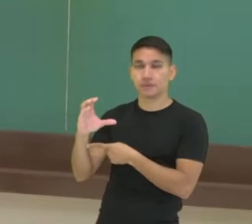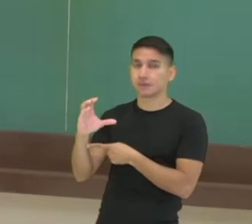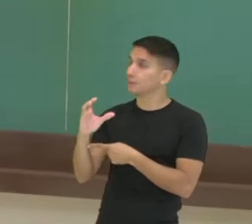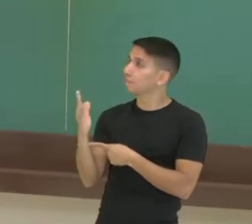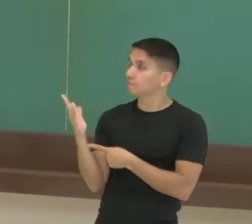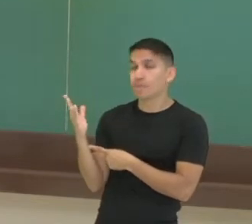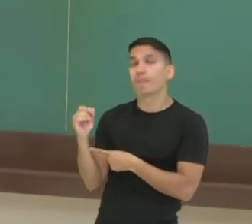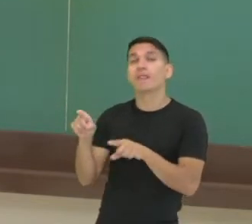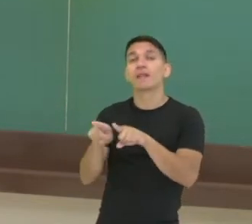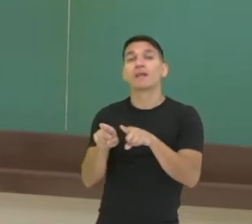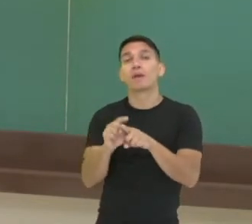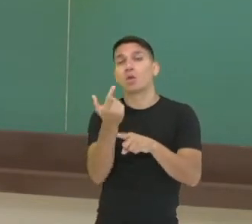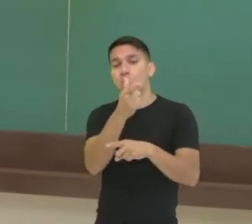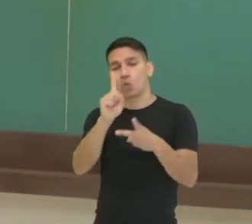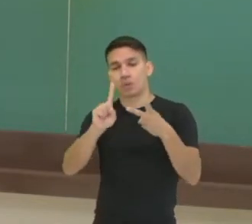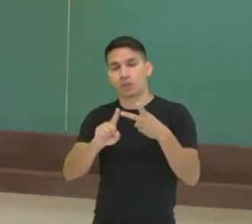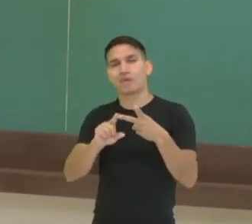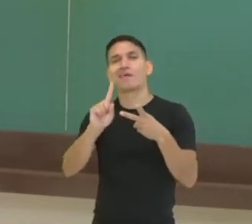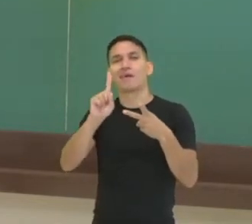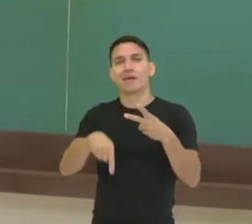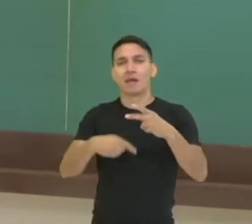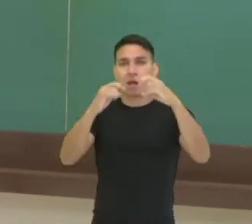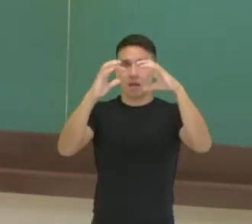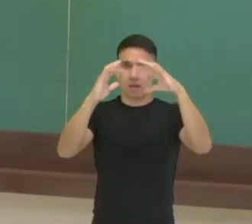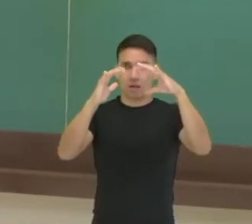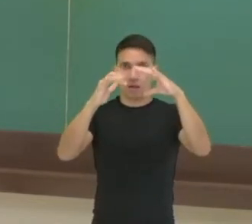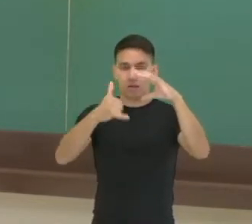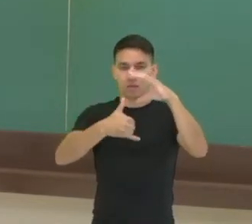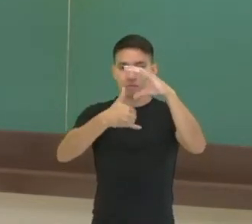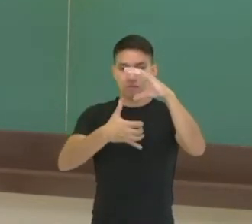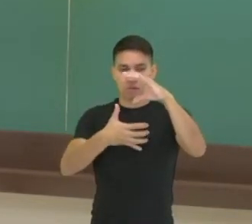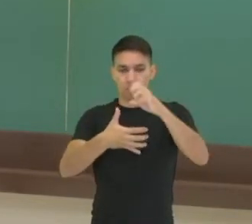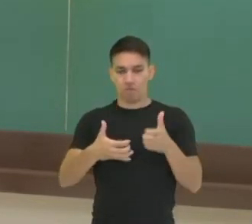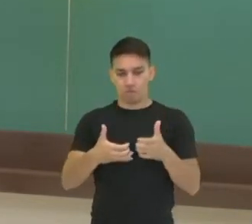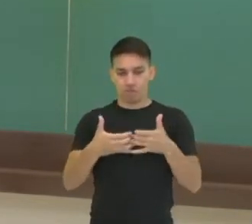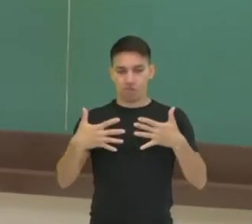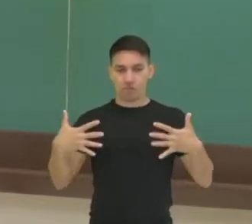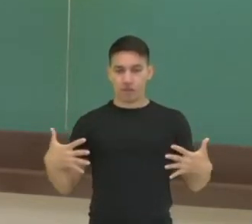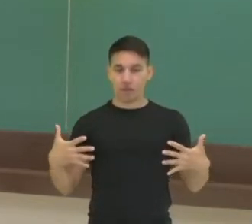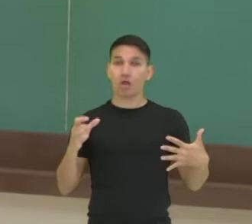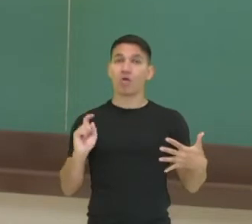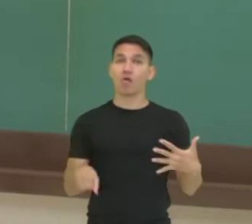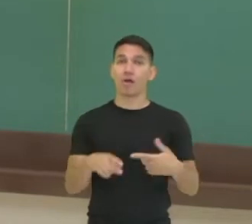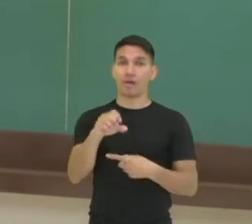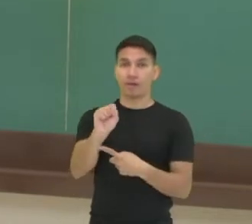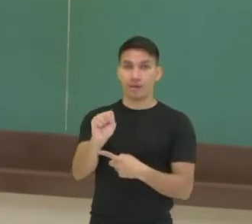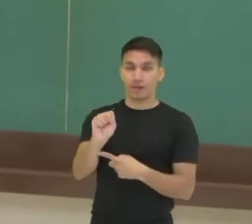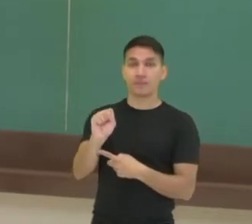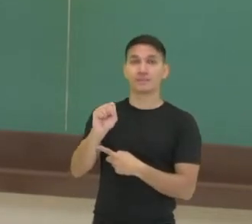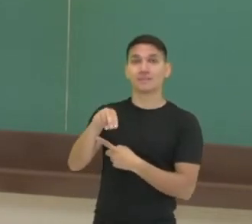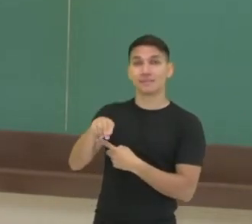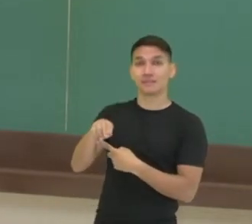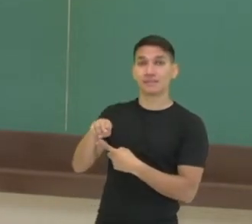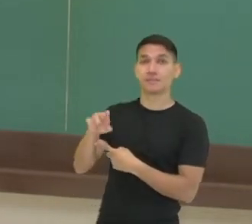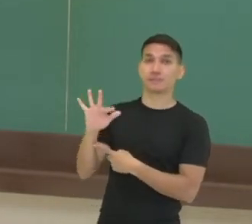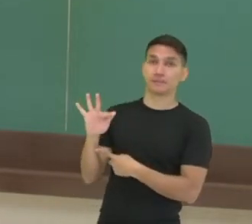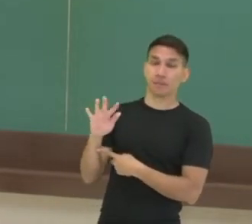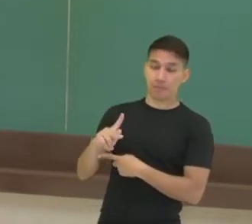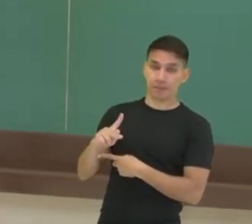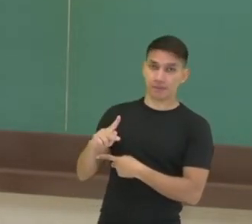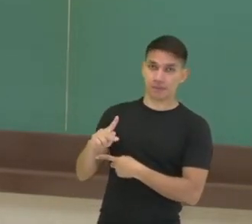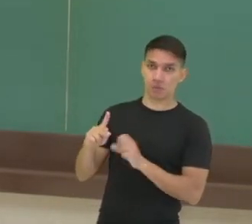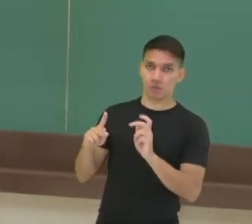SNC, e também o sistema nervoso periférico, cuja sigla é SNP.